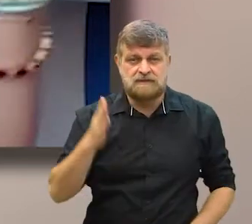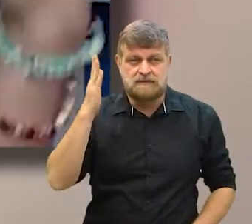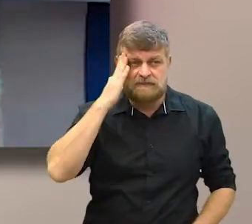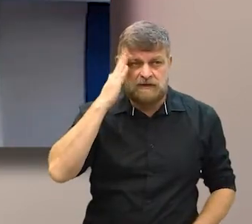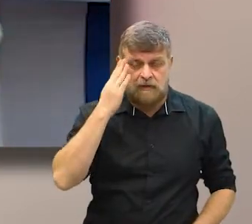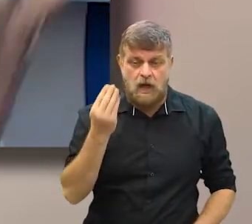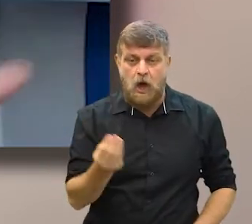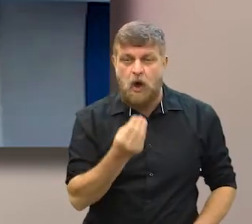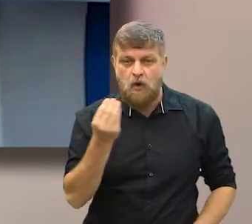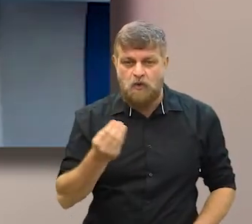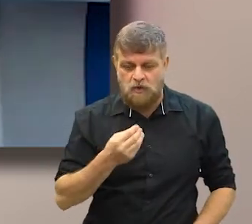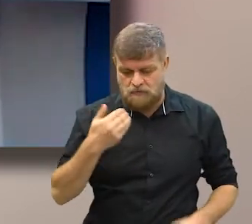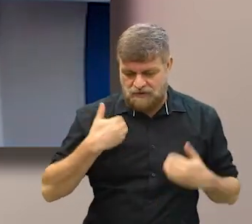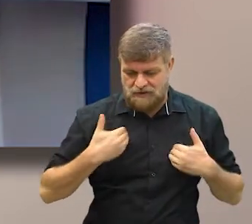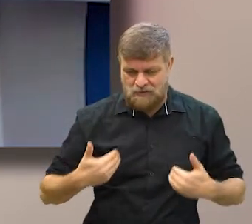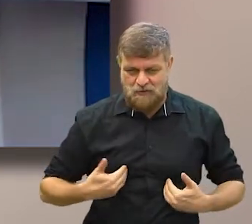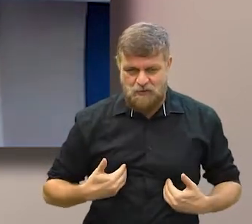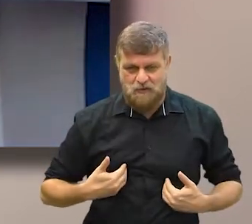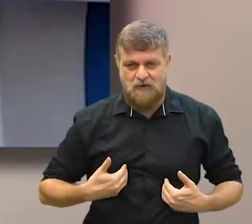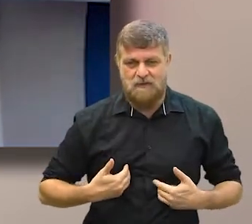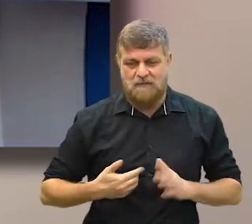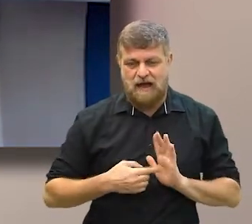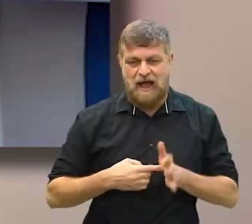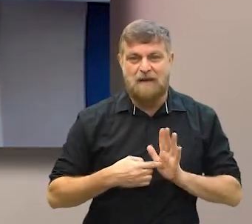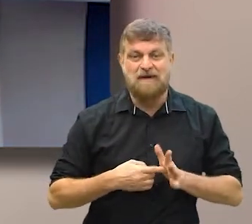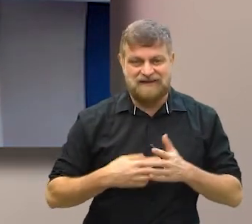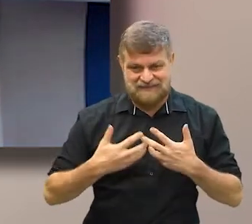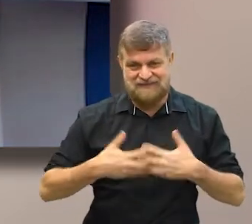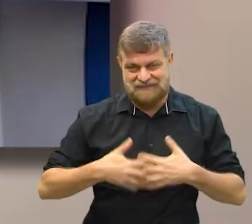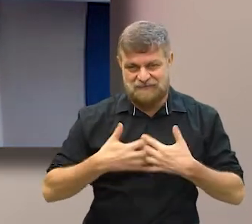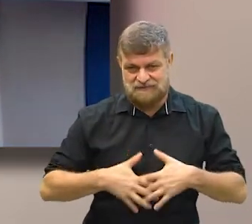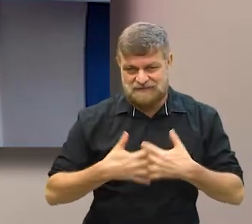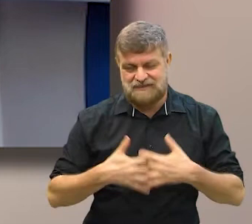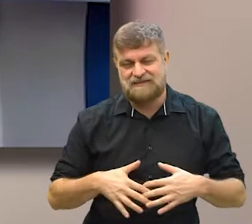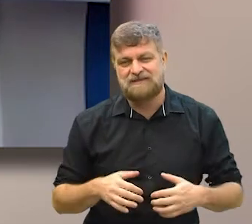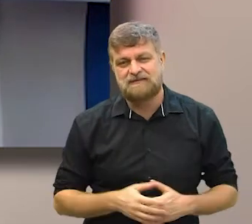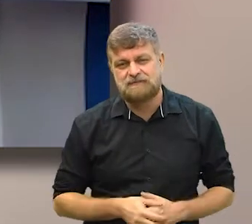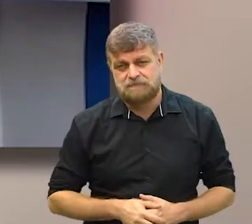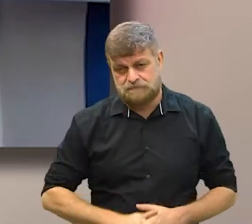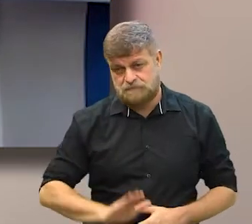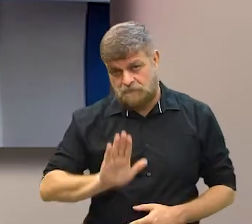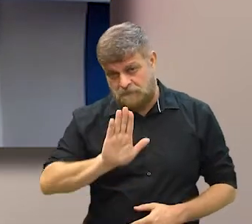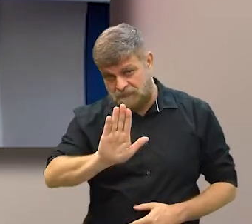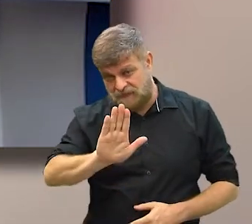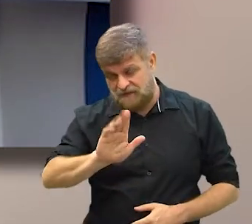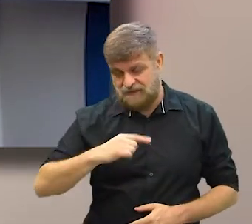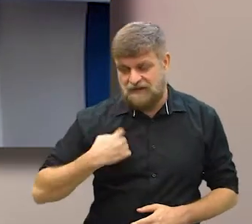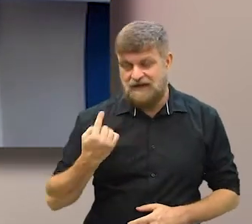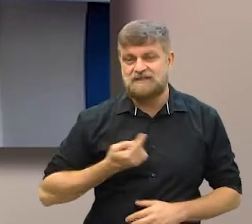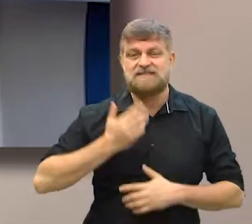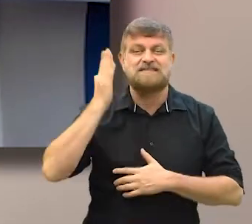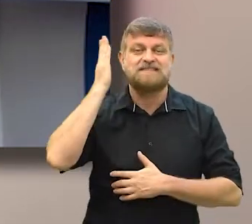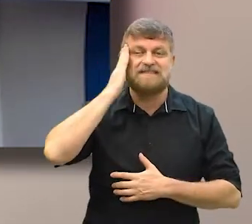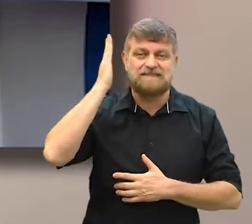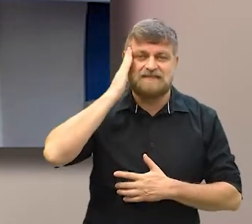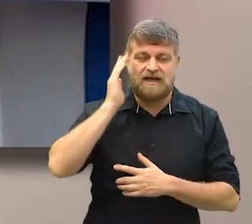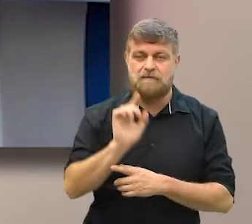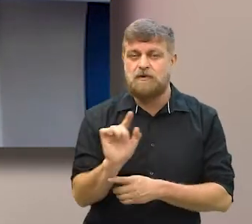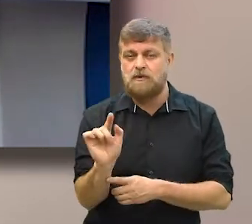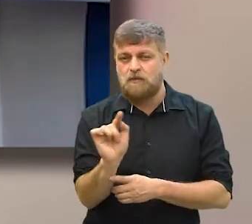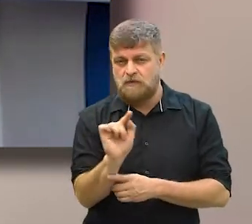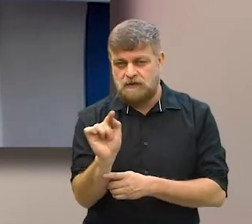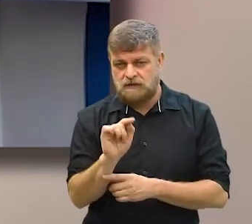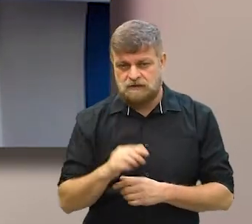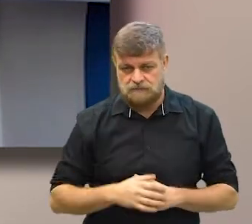o funcionamento dessa máquina tão complexa. Mas, é claro, a gente já sabe